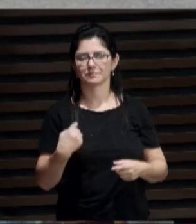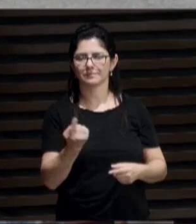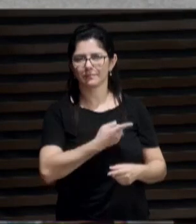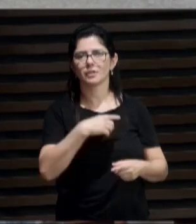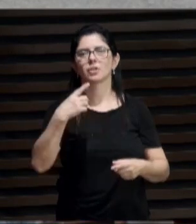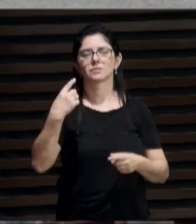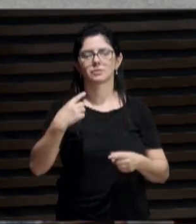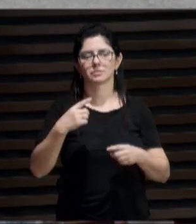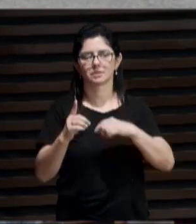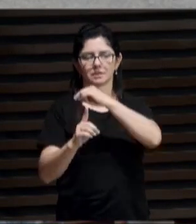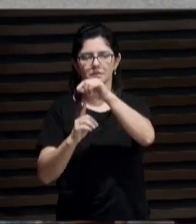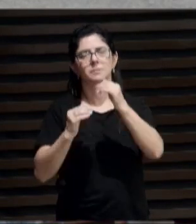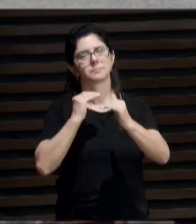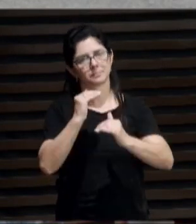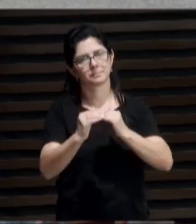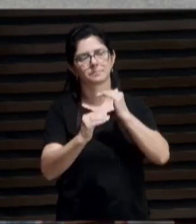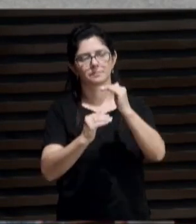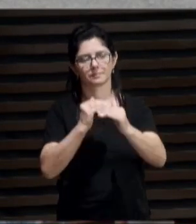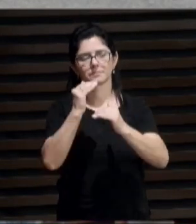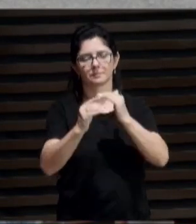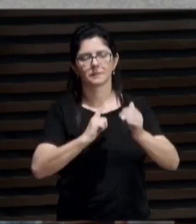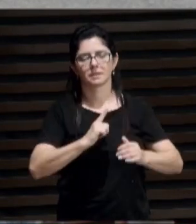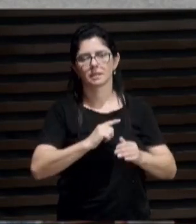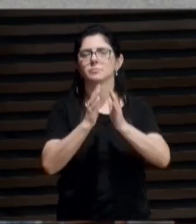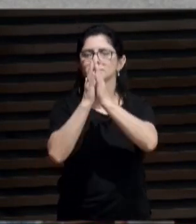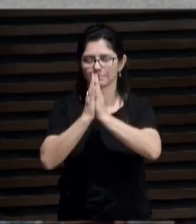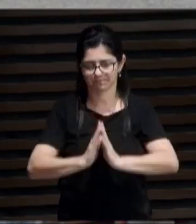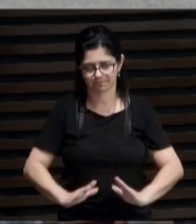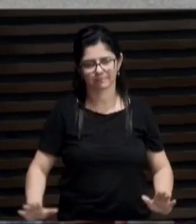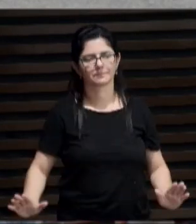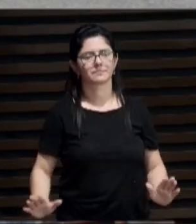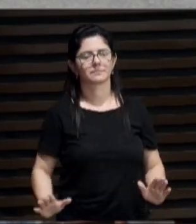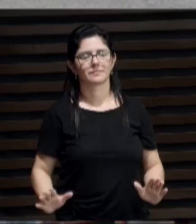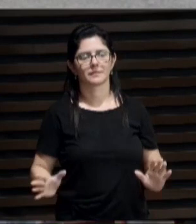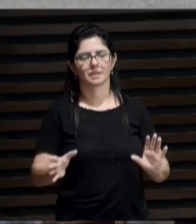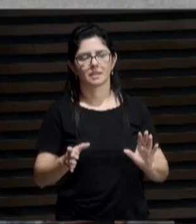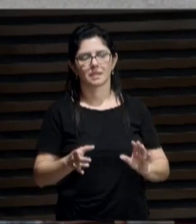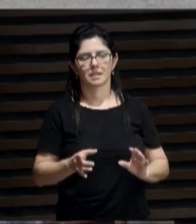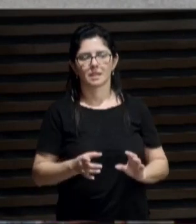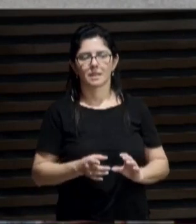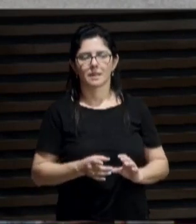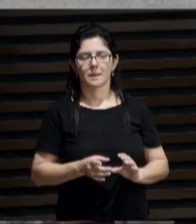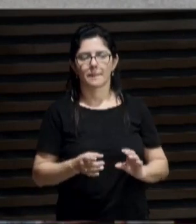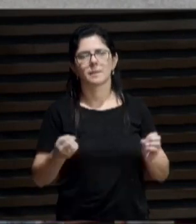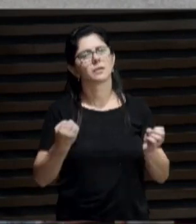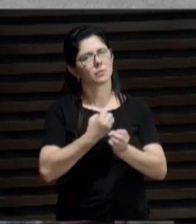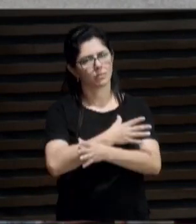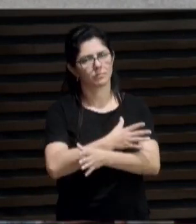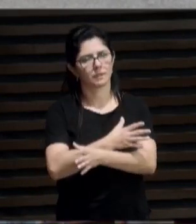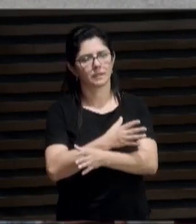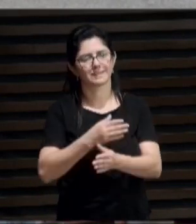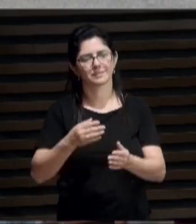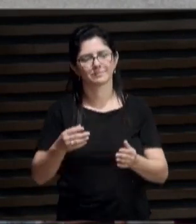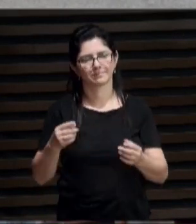nós temos uma adoração mais completa na direção daquele